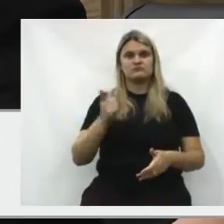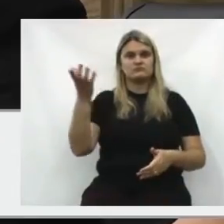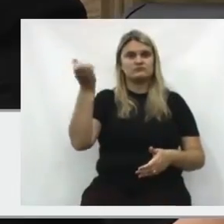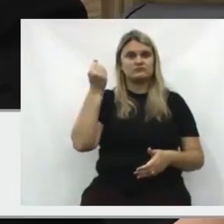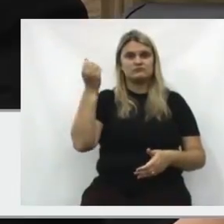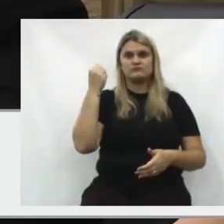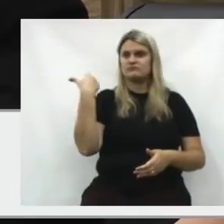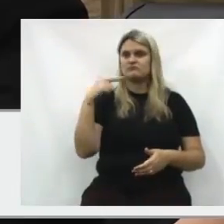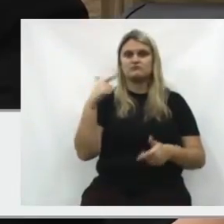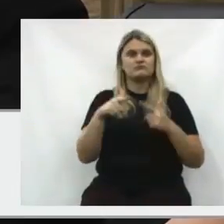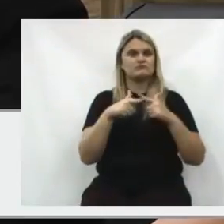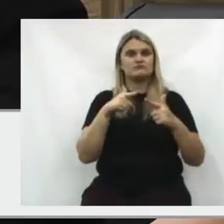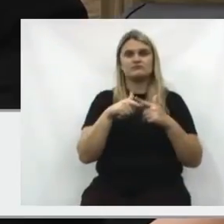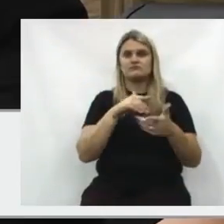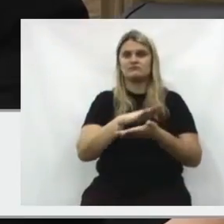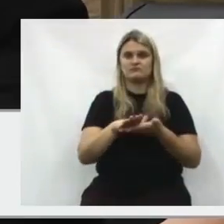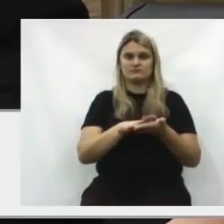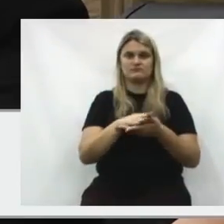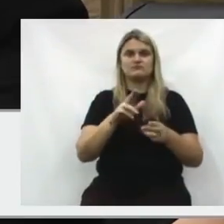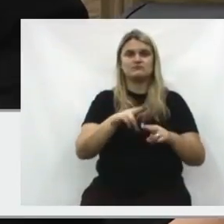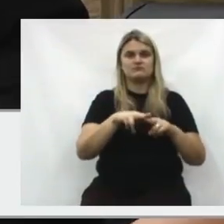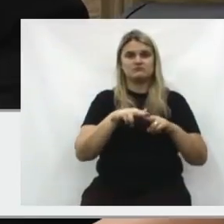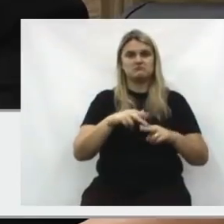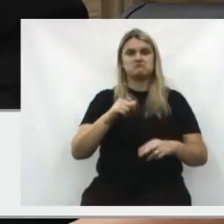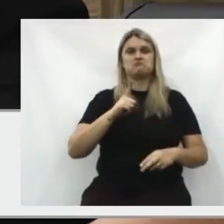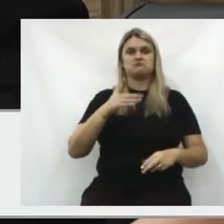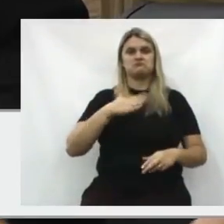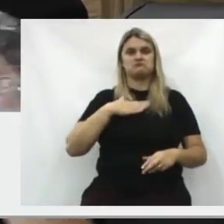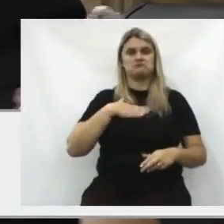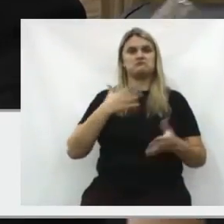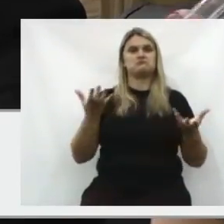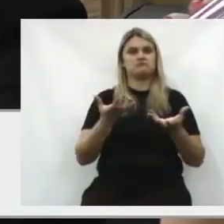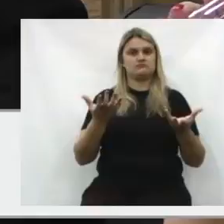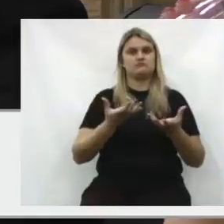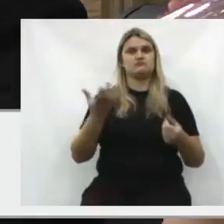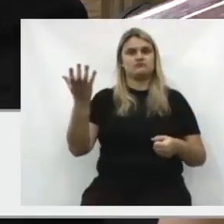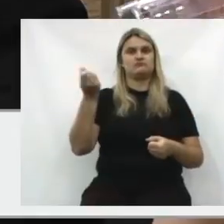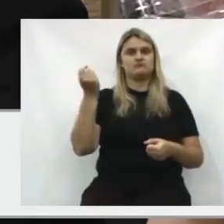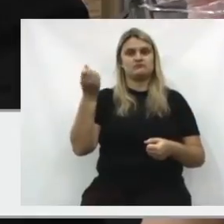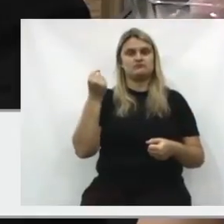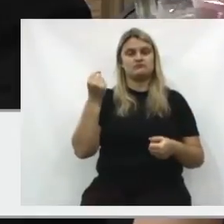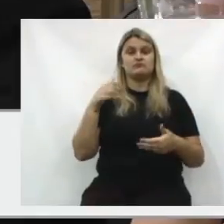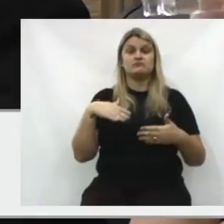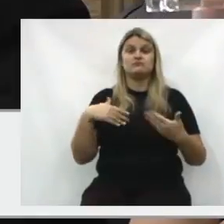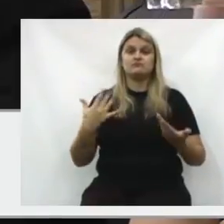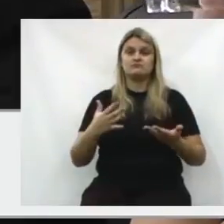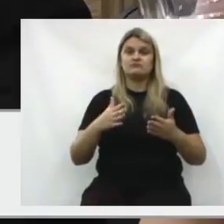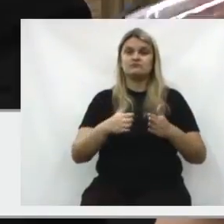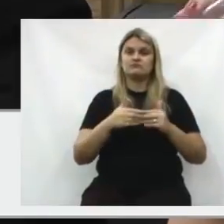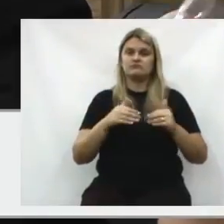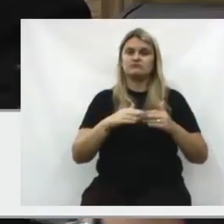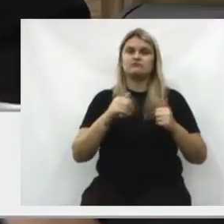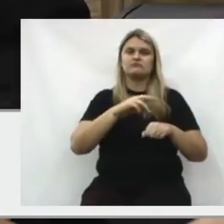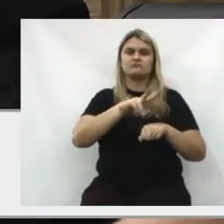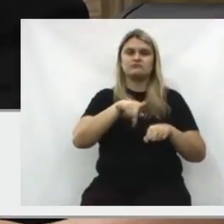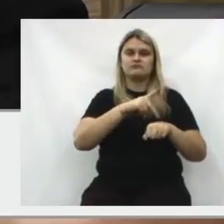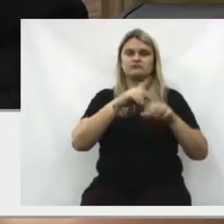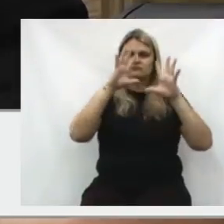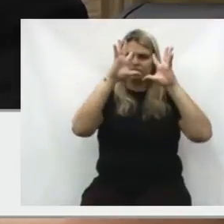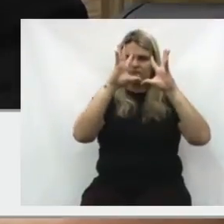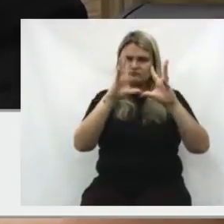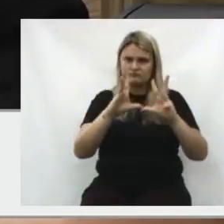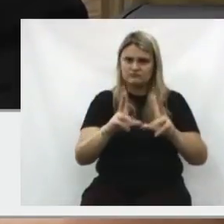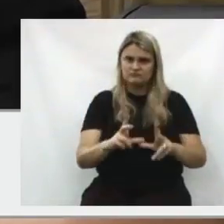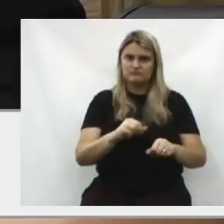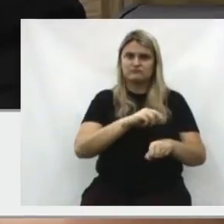98% deles já são aposentados e não serão atingidos. É por isso que eles estufam o peito e defendem. E essa